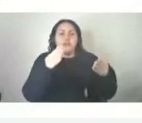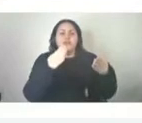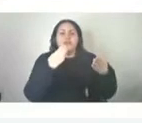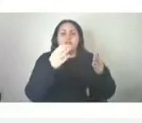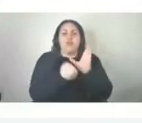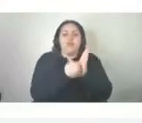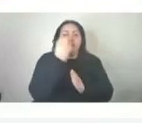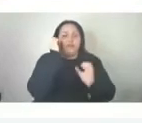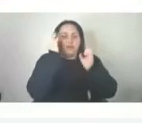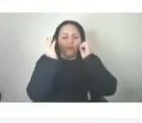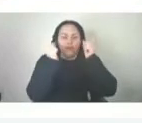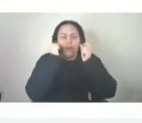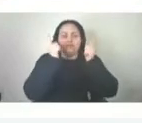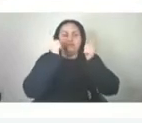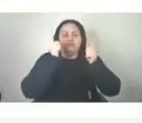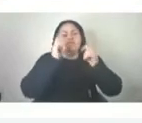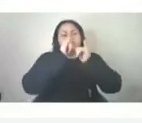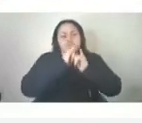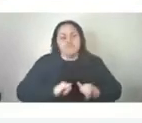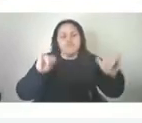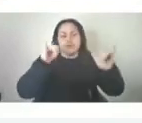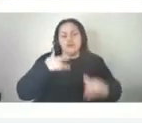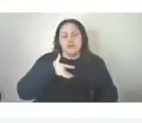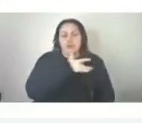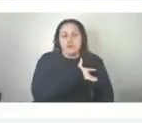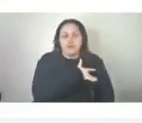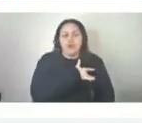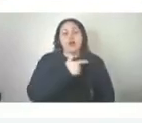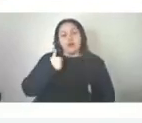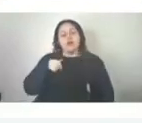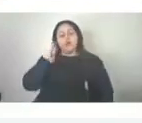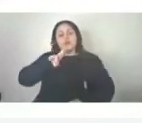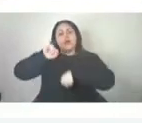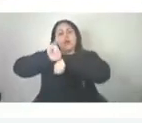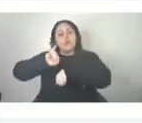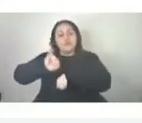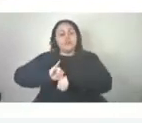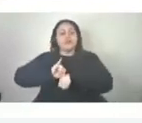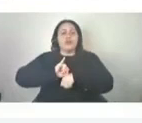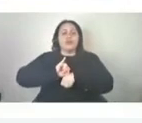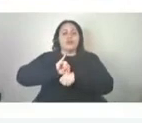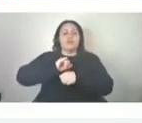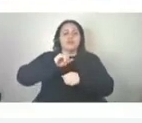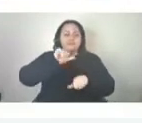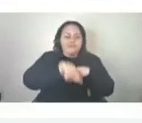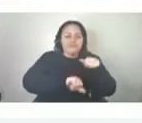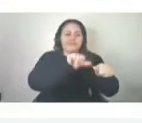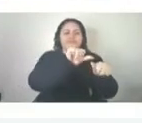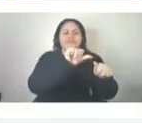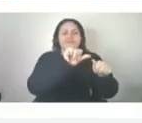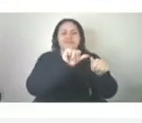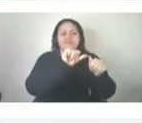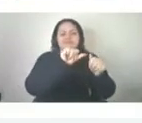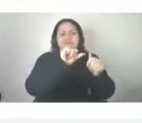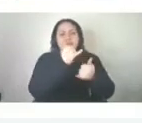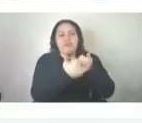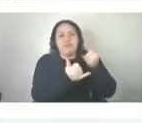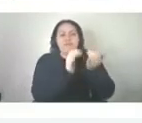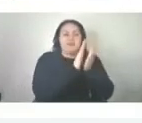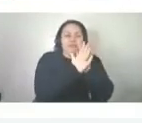eu trabalhava a ressignificação e animação de objetos, e Marta Orufino, que é a minha colega e parceira de linha de